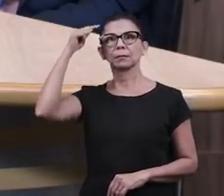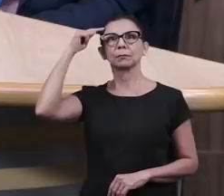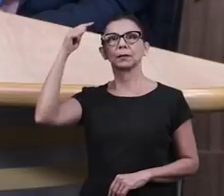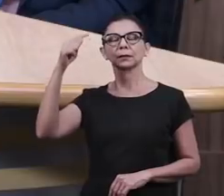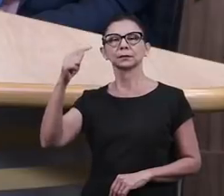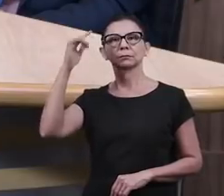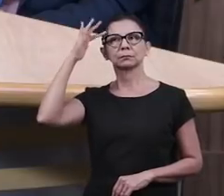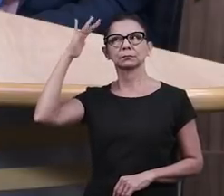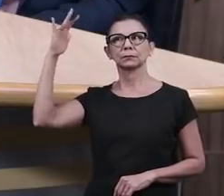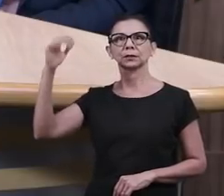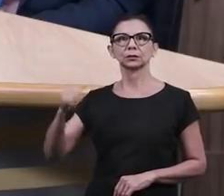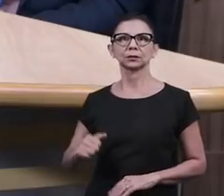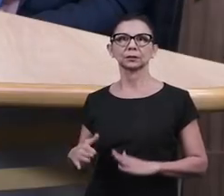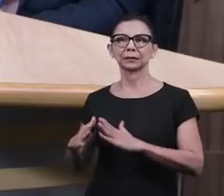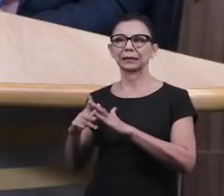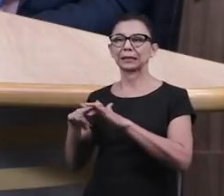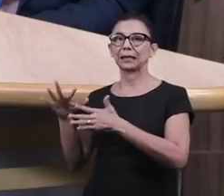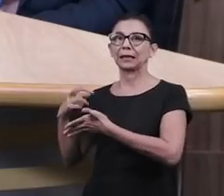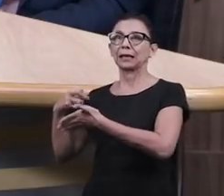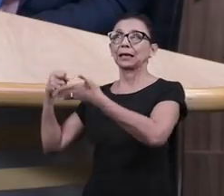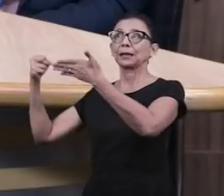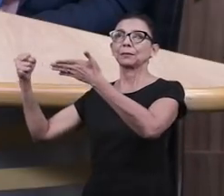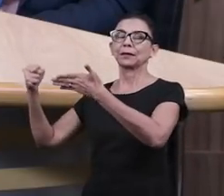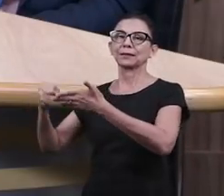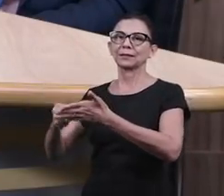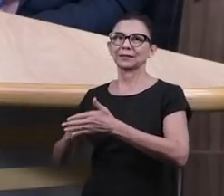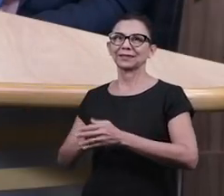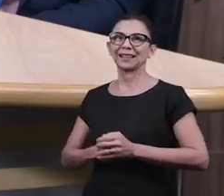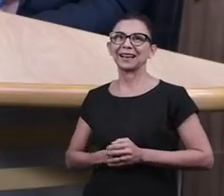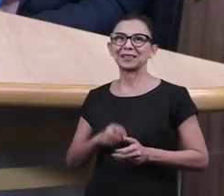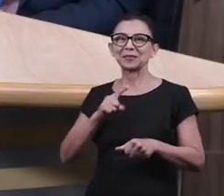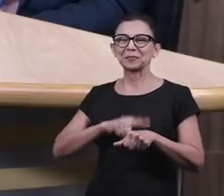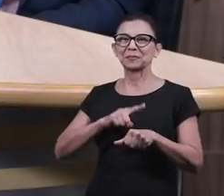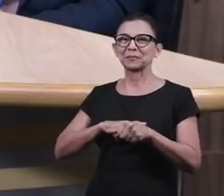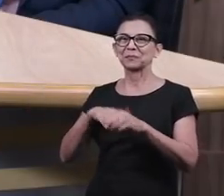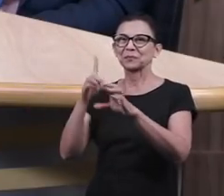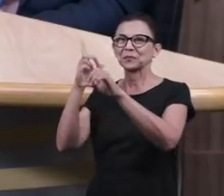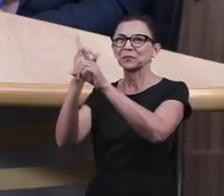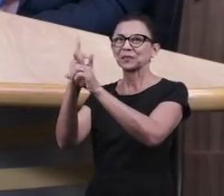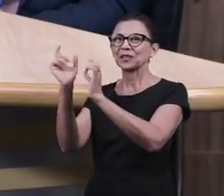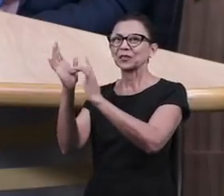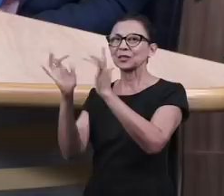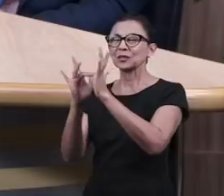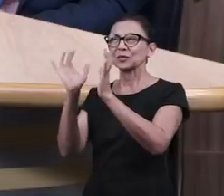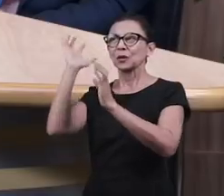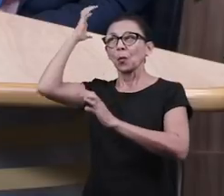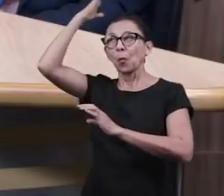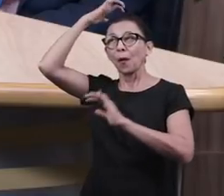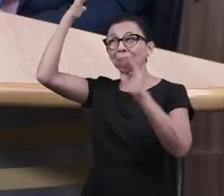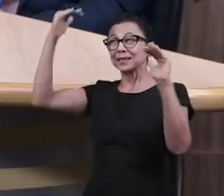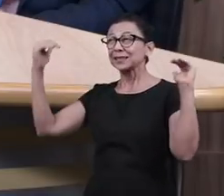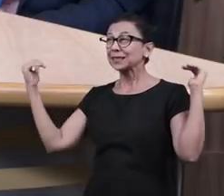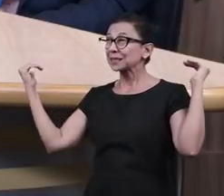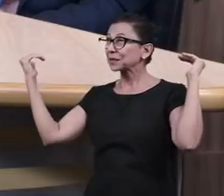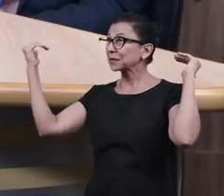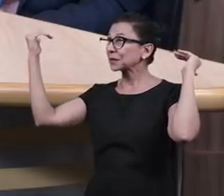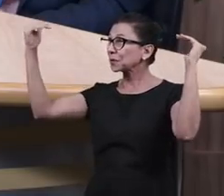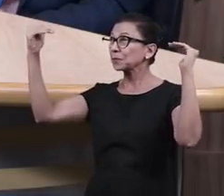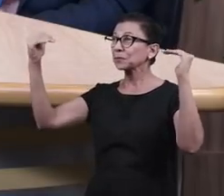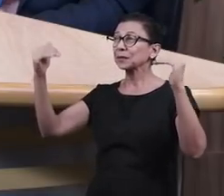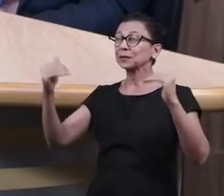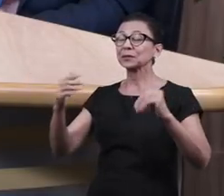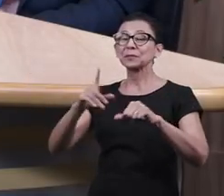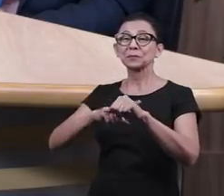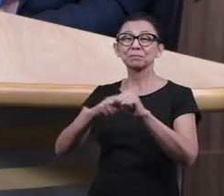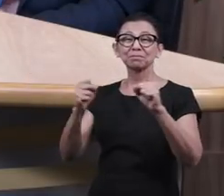Espírito Santo, os anjos, momento de encontrarmos o Rei dos Reis nas nuvens. Quer dizer, que momento